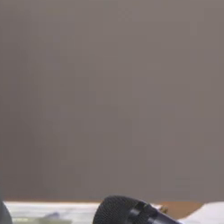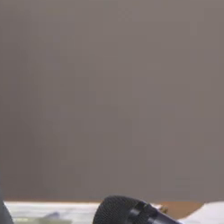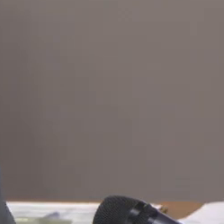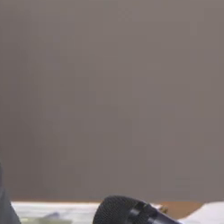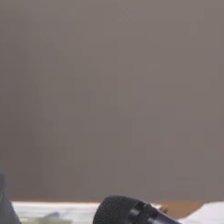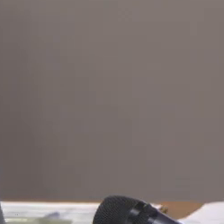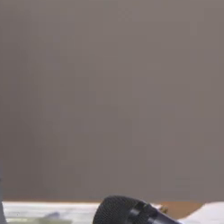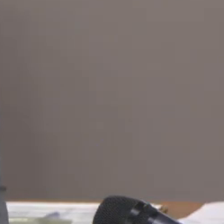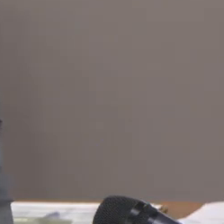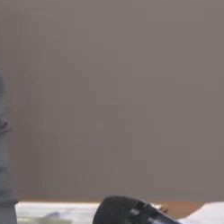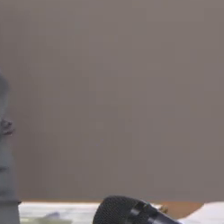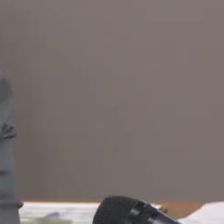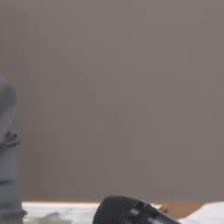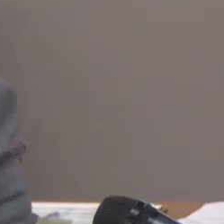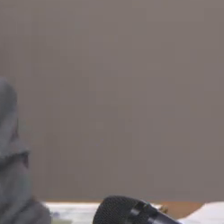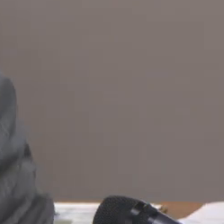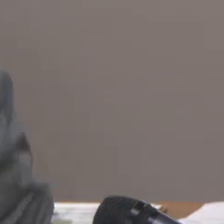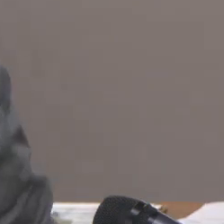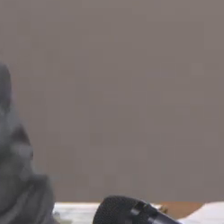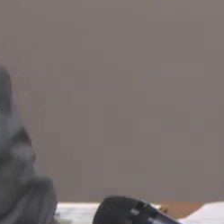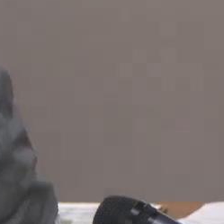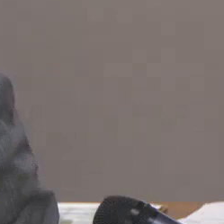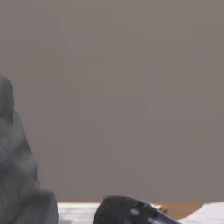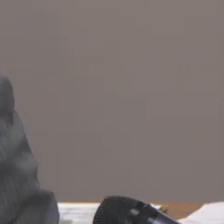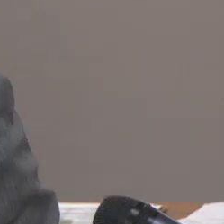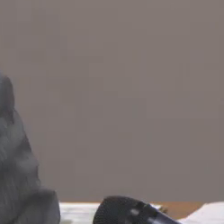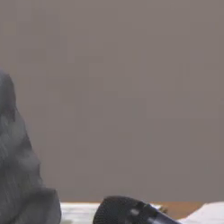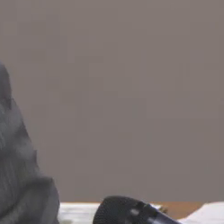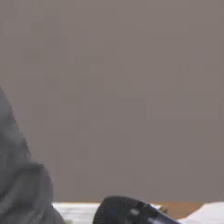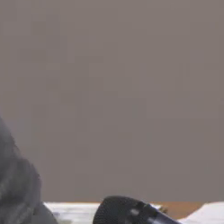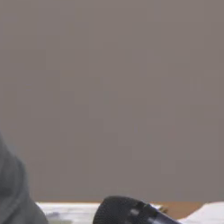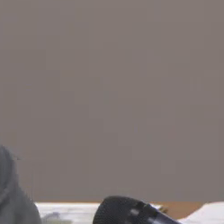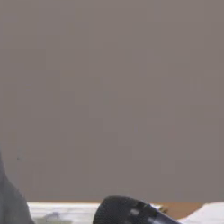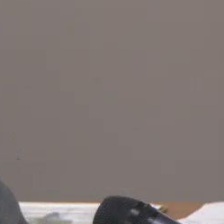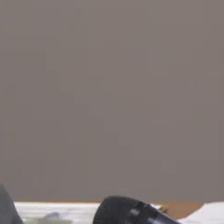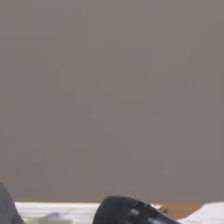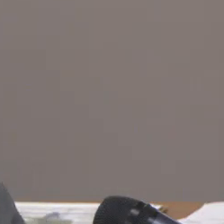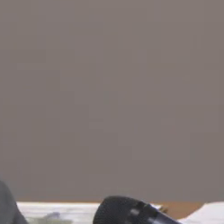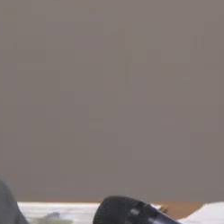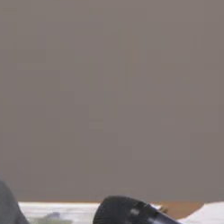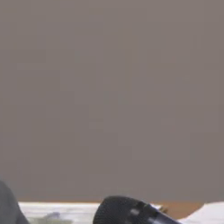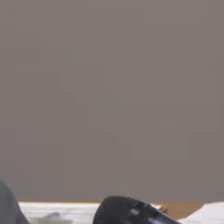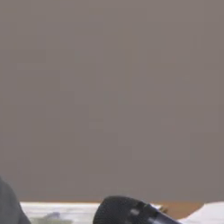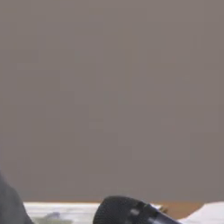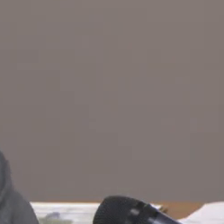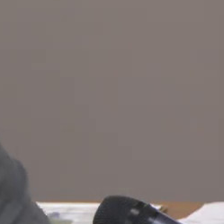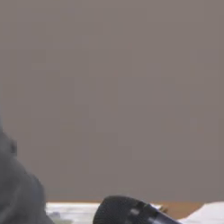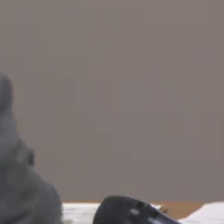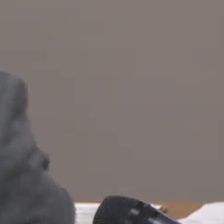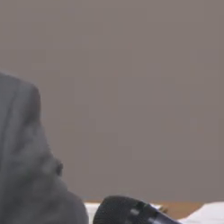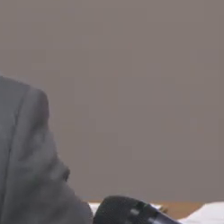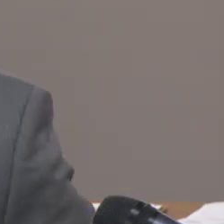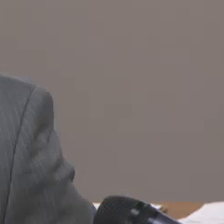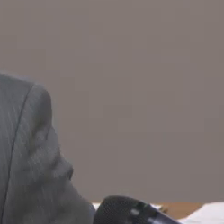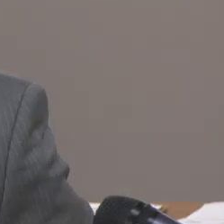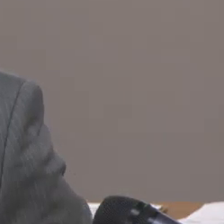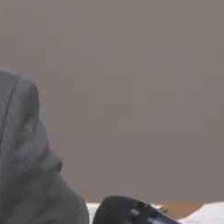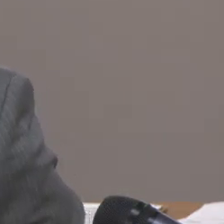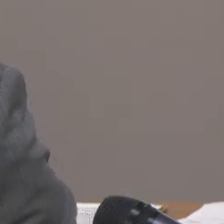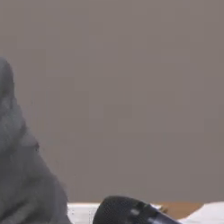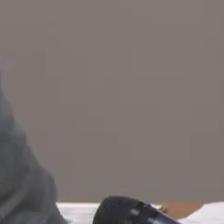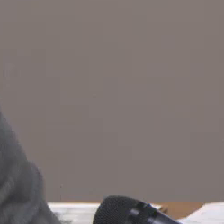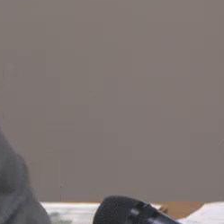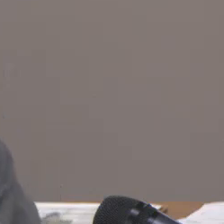claro aqui não é fácil ser secretário de Meio Ambiente Eu já fui secretário de Meio Ambiente de um lado